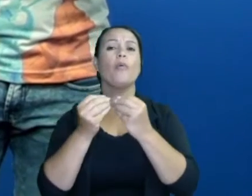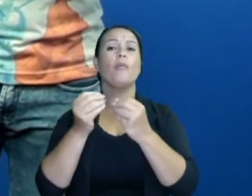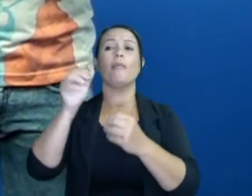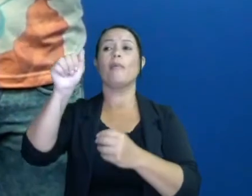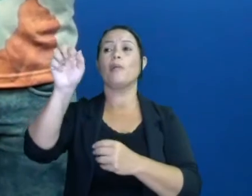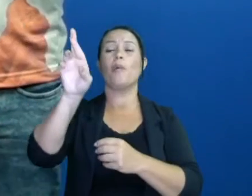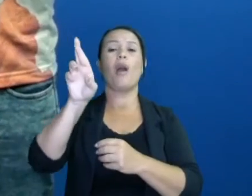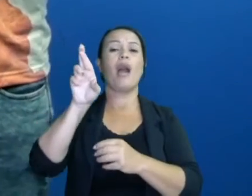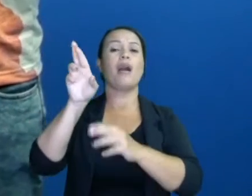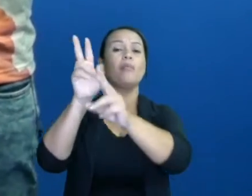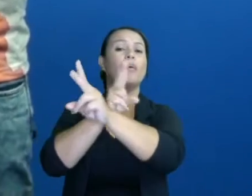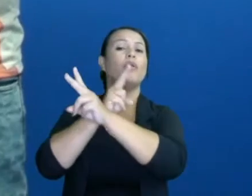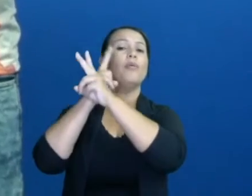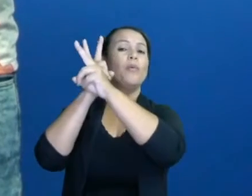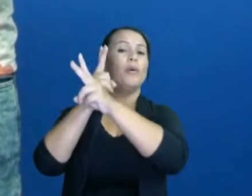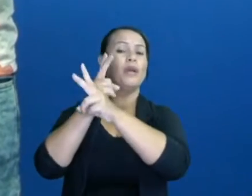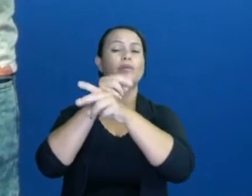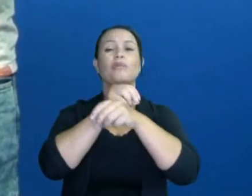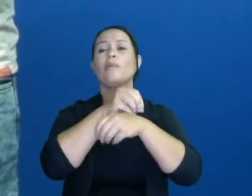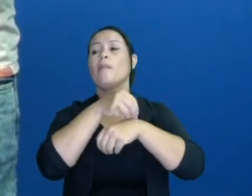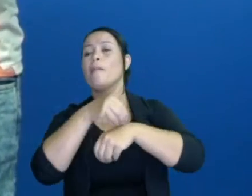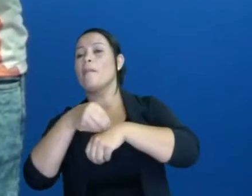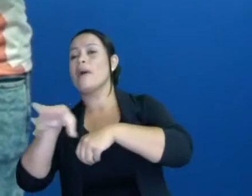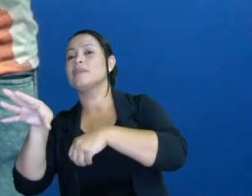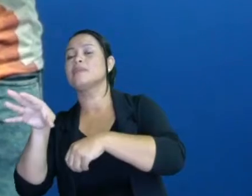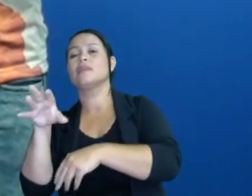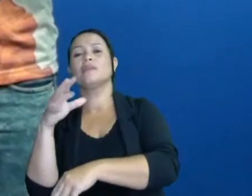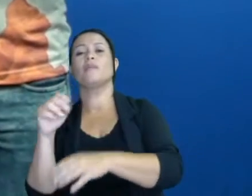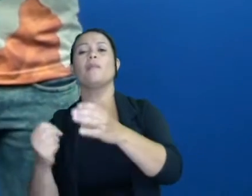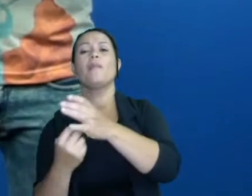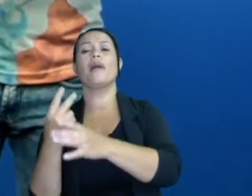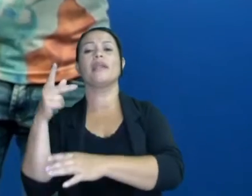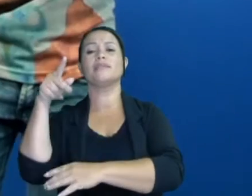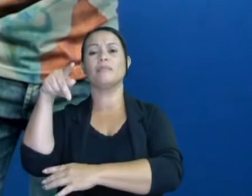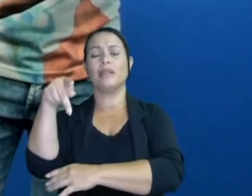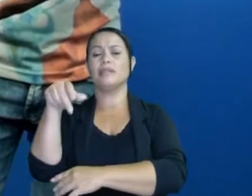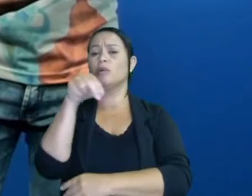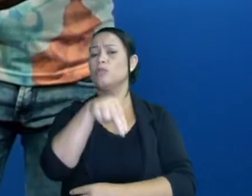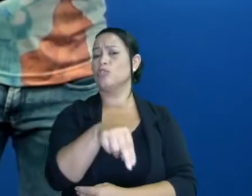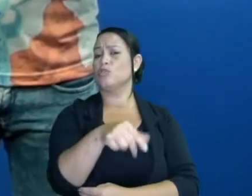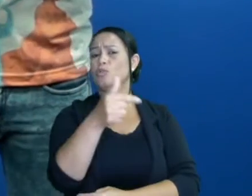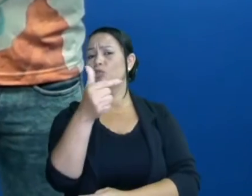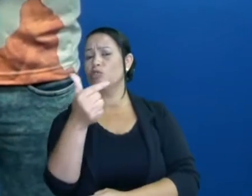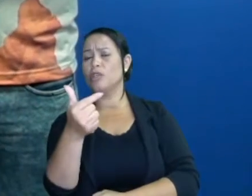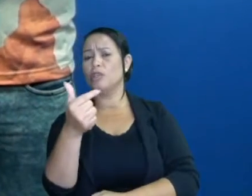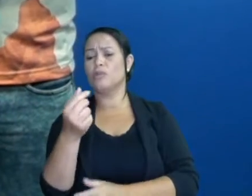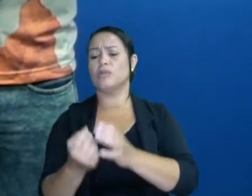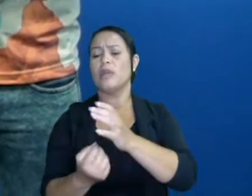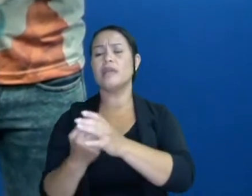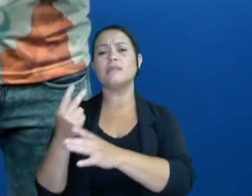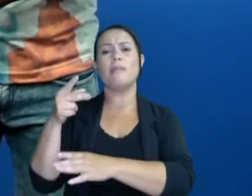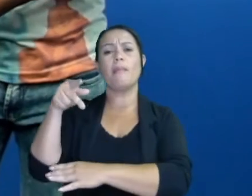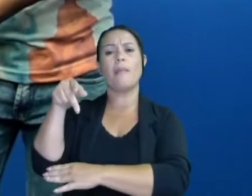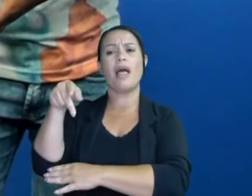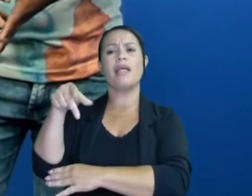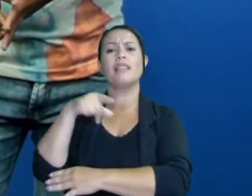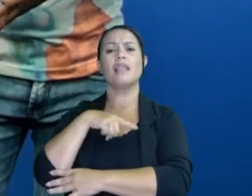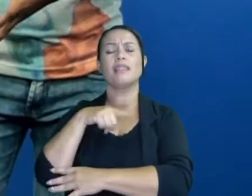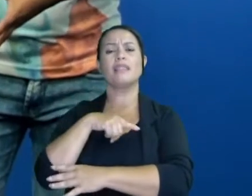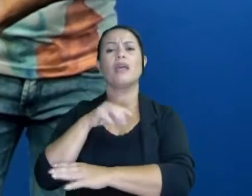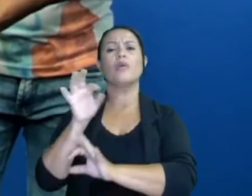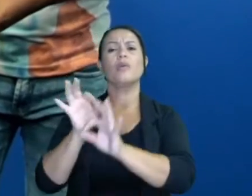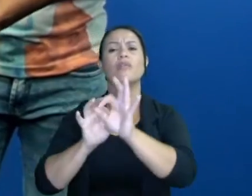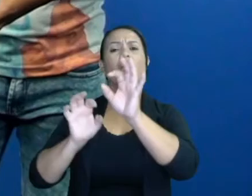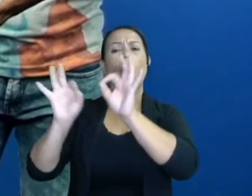tiraram ele do ar e passaram para as plantas. Esse nitrogênio nas plantas participará da